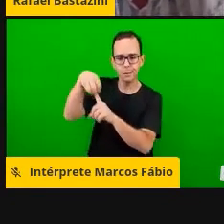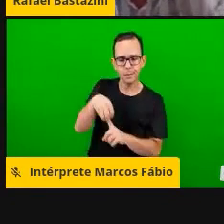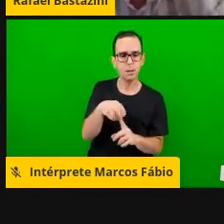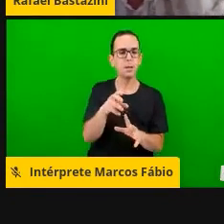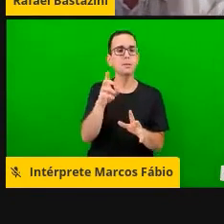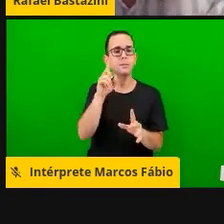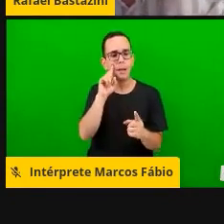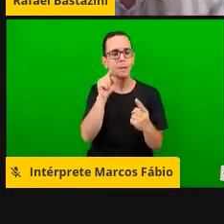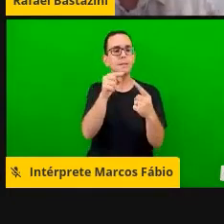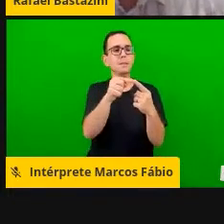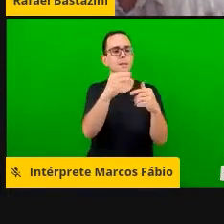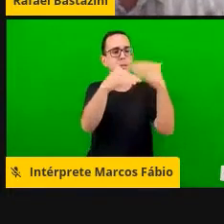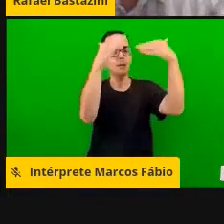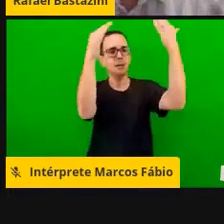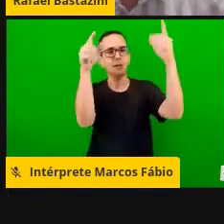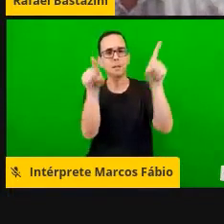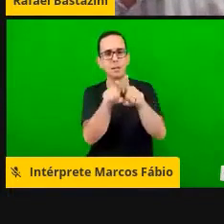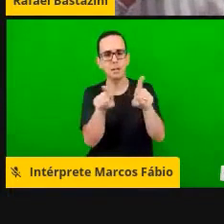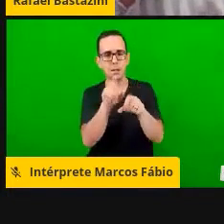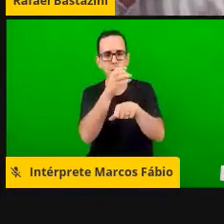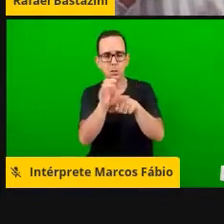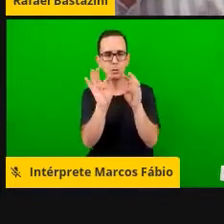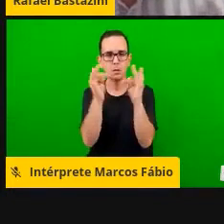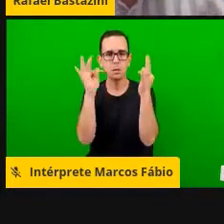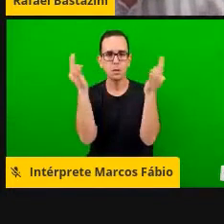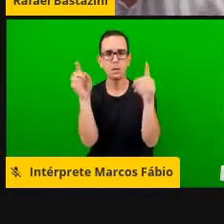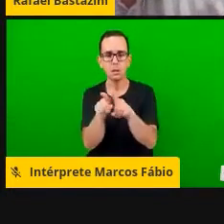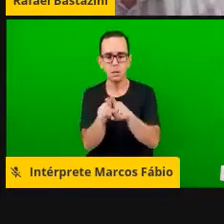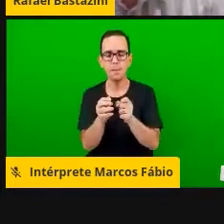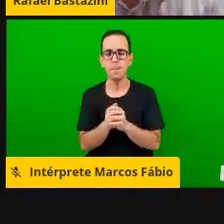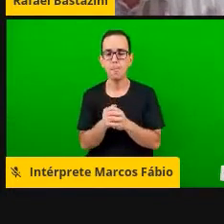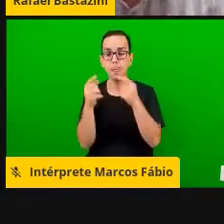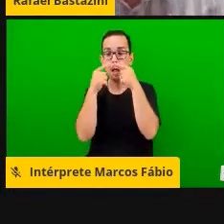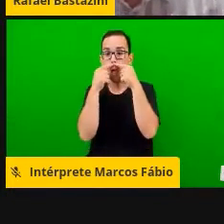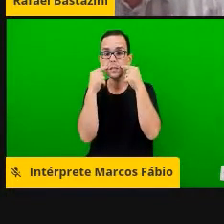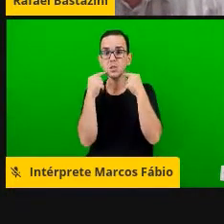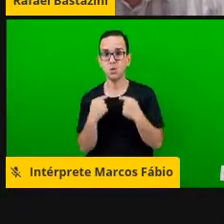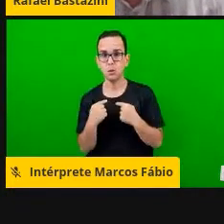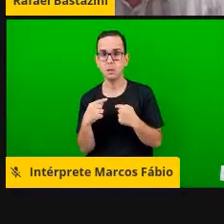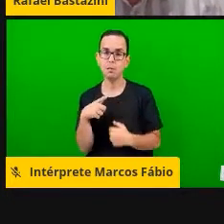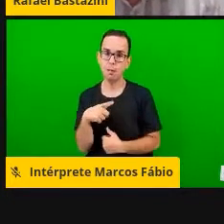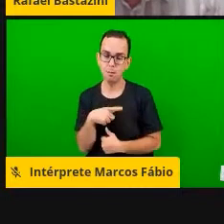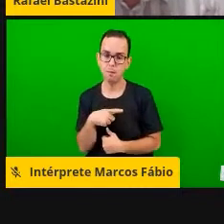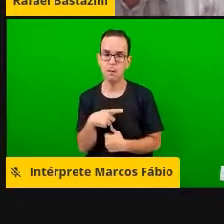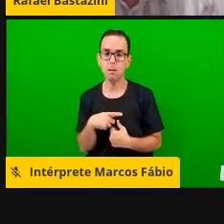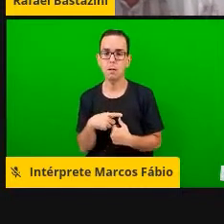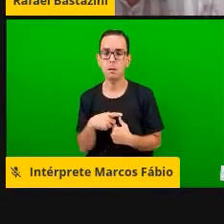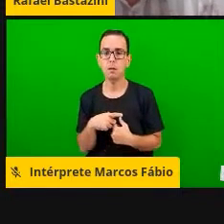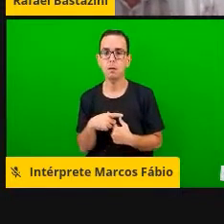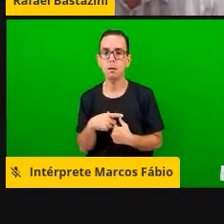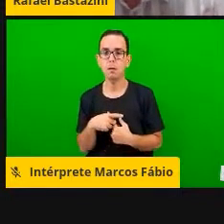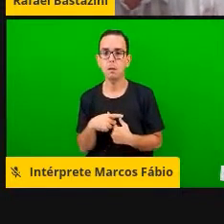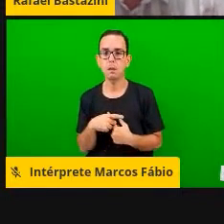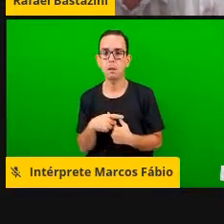do desenvolvimento científico e tecnológico, a China ela teve, então, uma